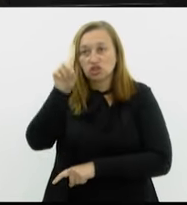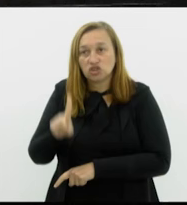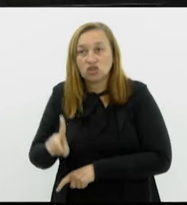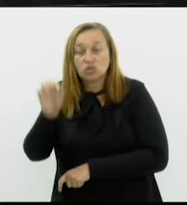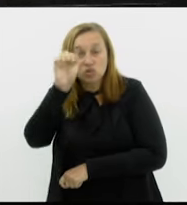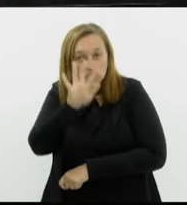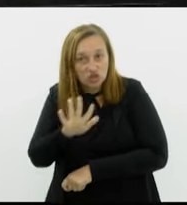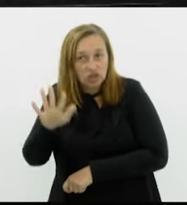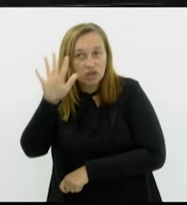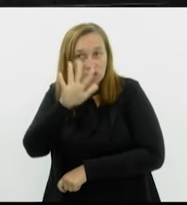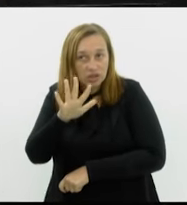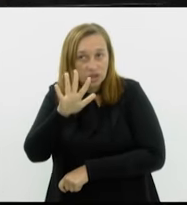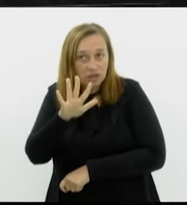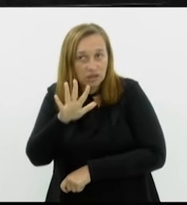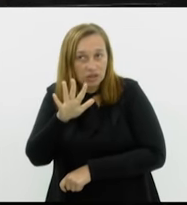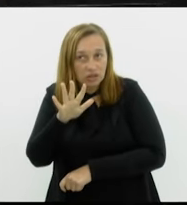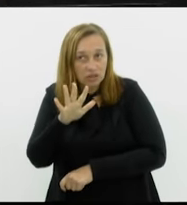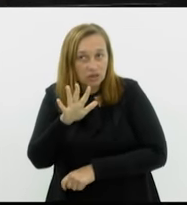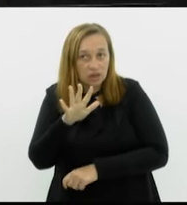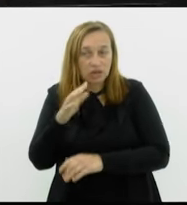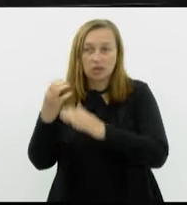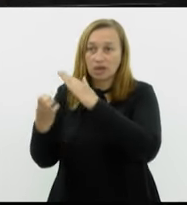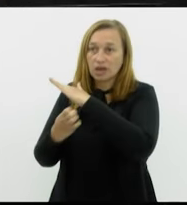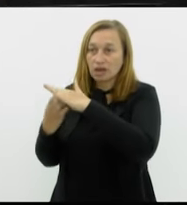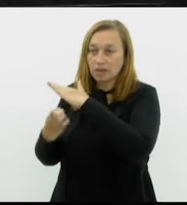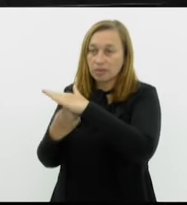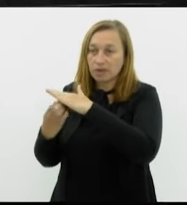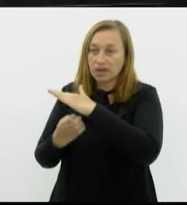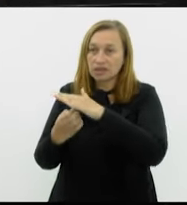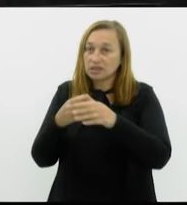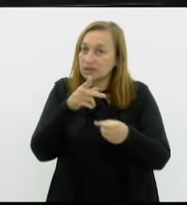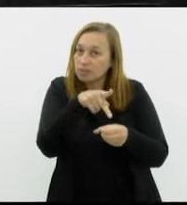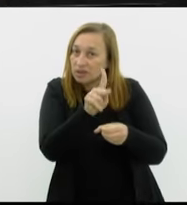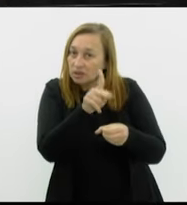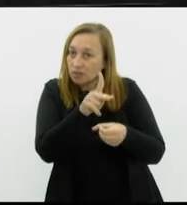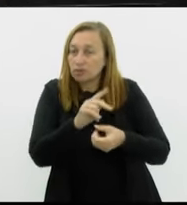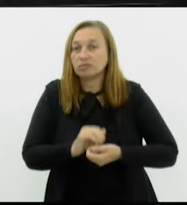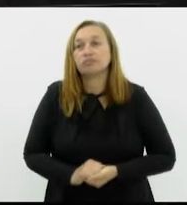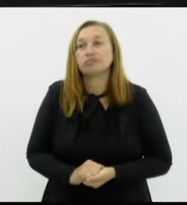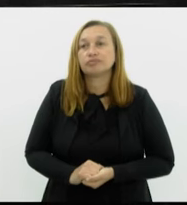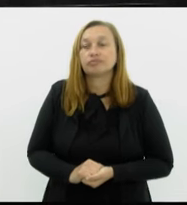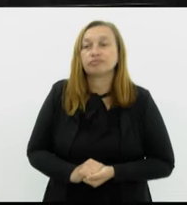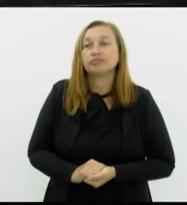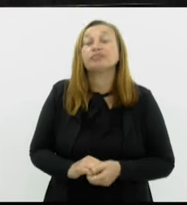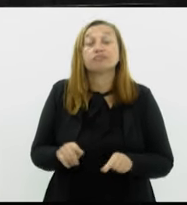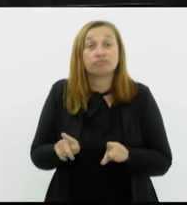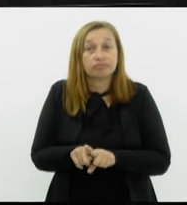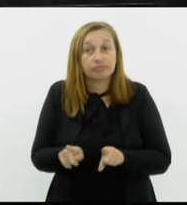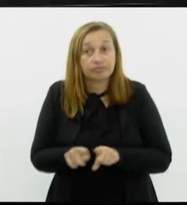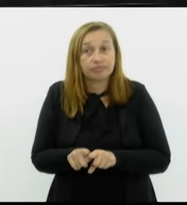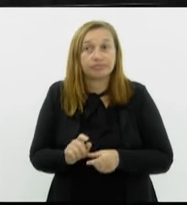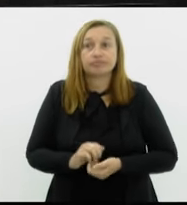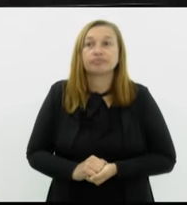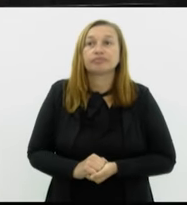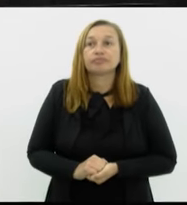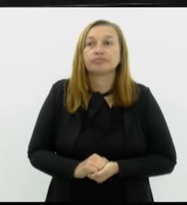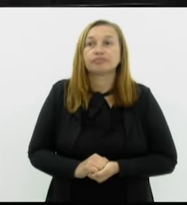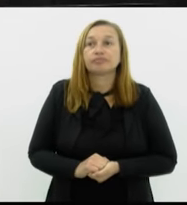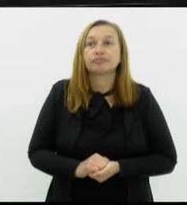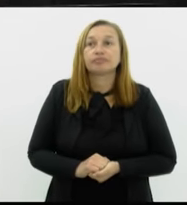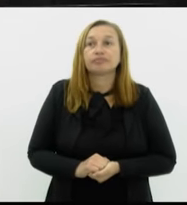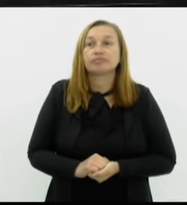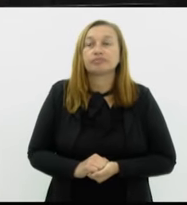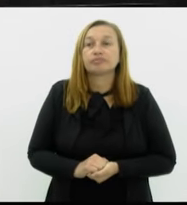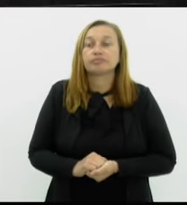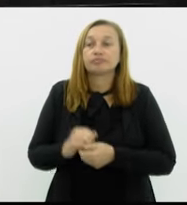diretora-geral da Agência Nacional de Petróleo, que também é